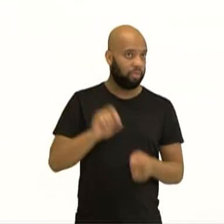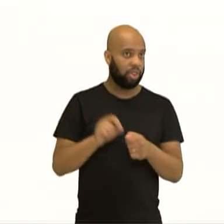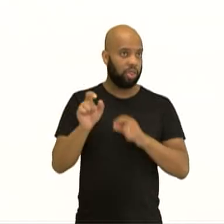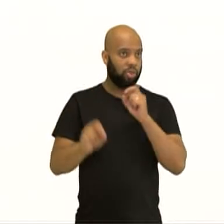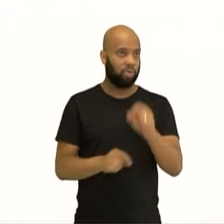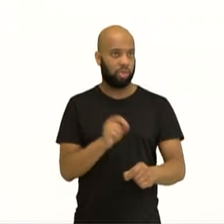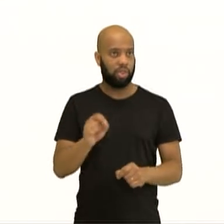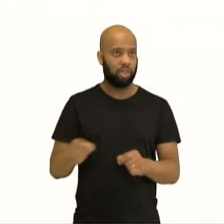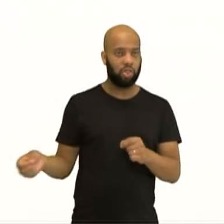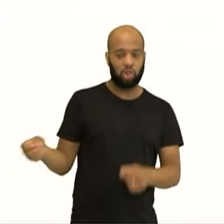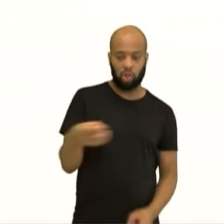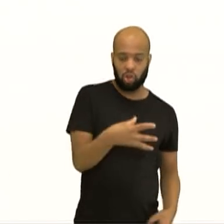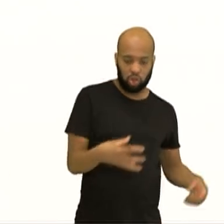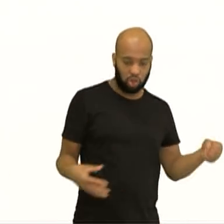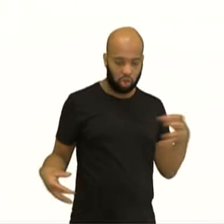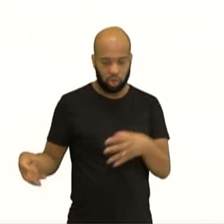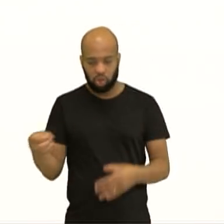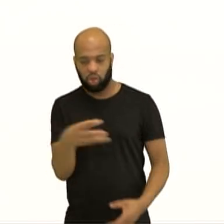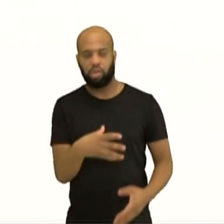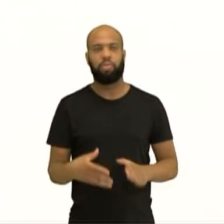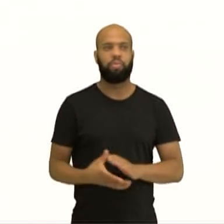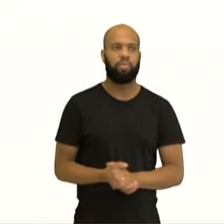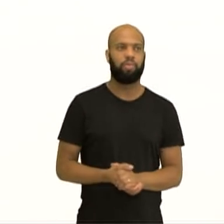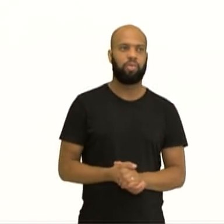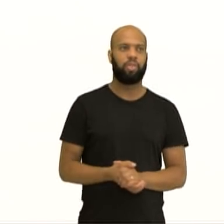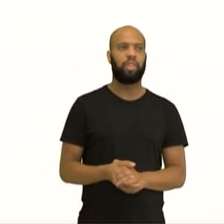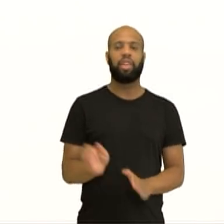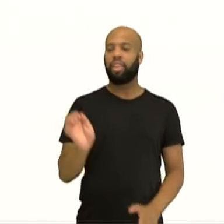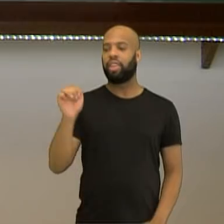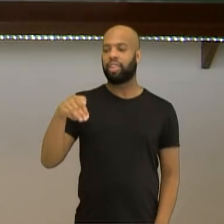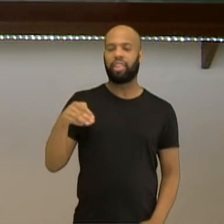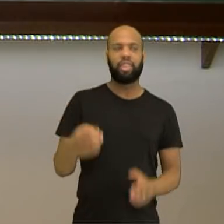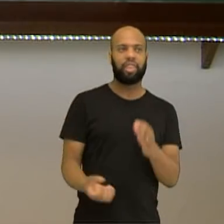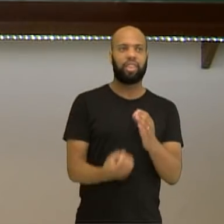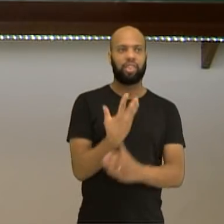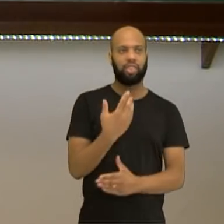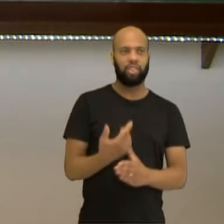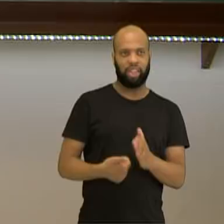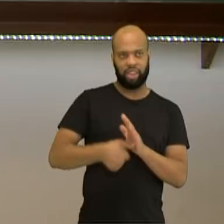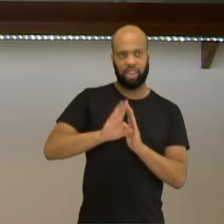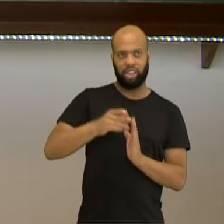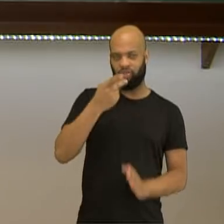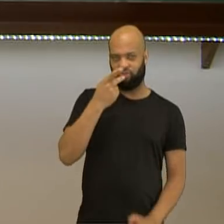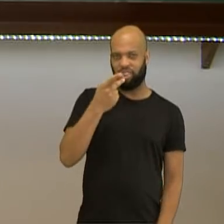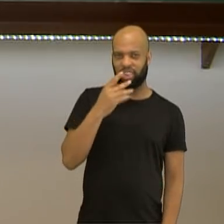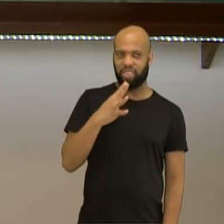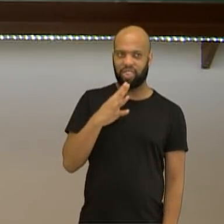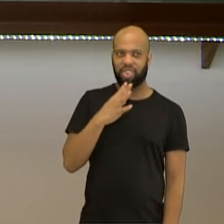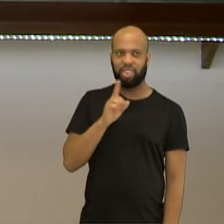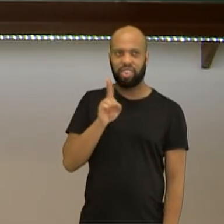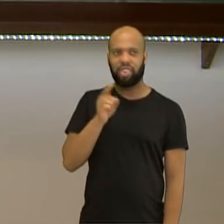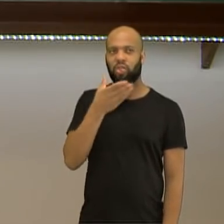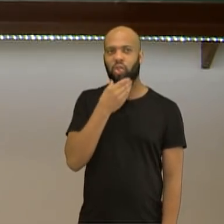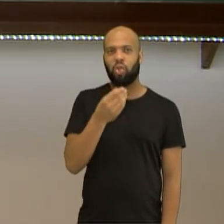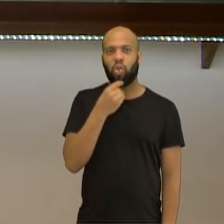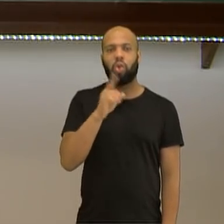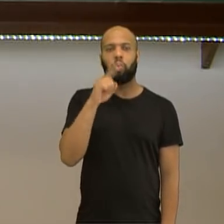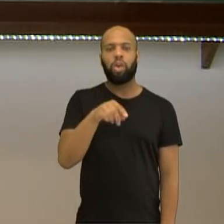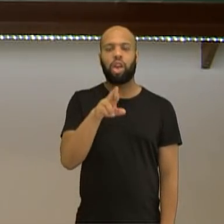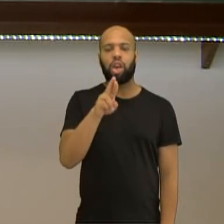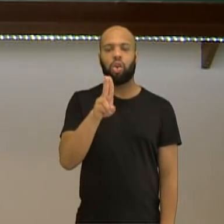inovação do esporte. Quem criou, lembra que eu falei para vocês que a gente ia conhecer? Esse é o